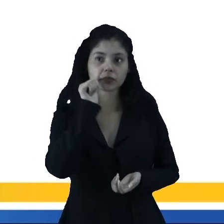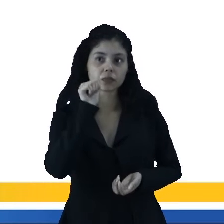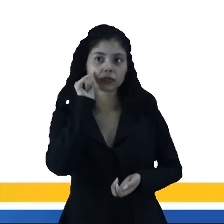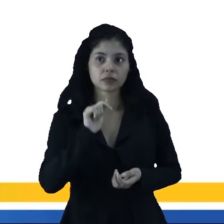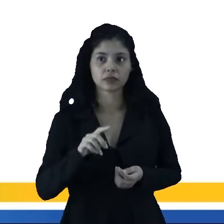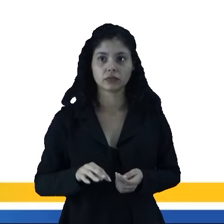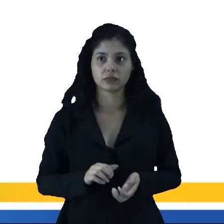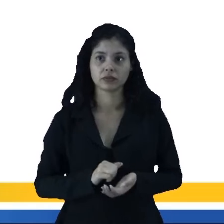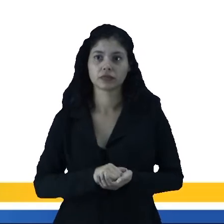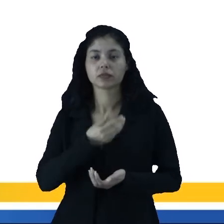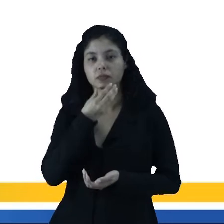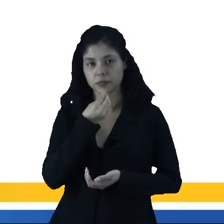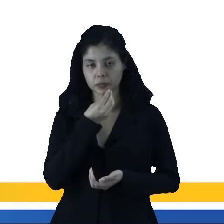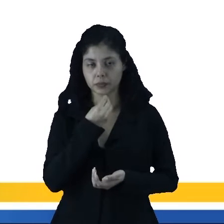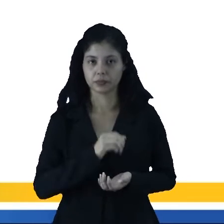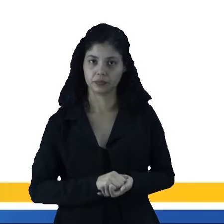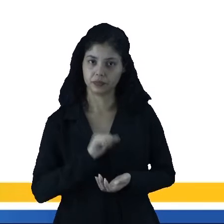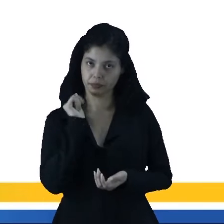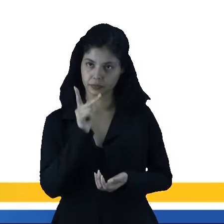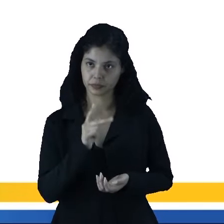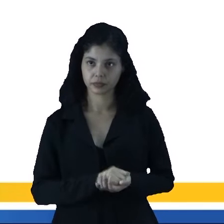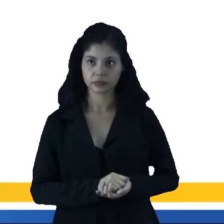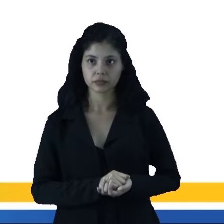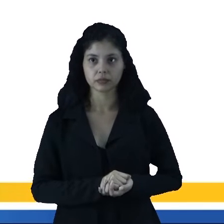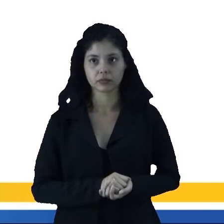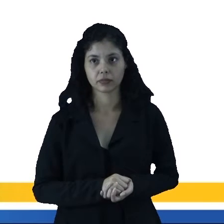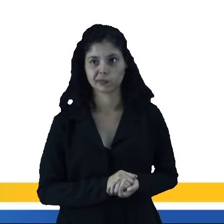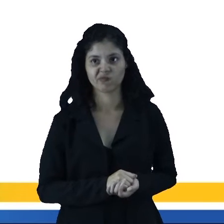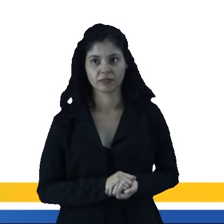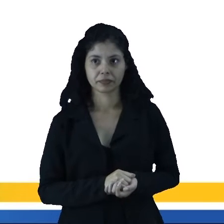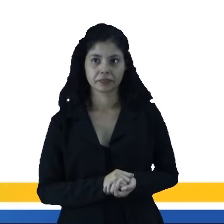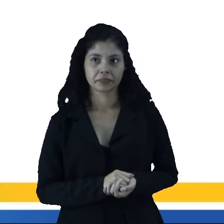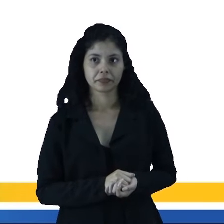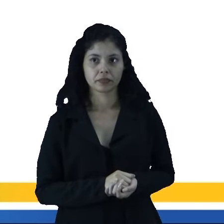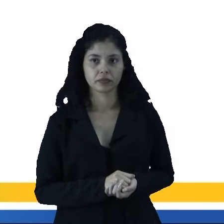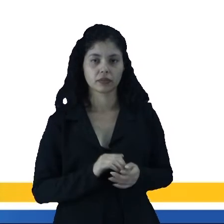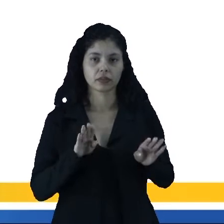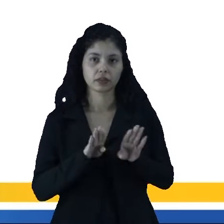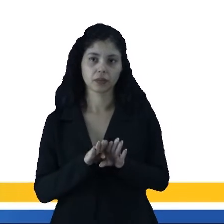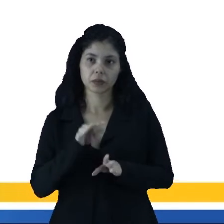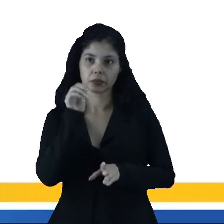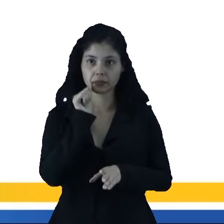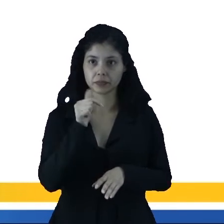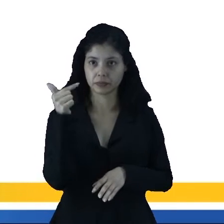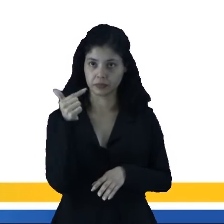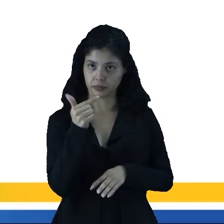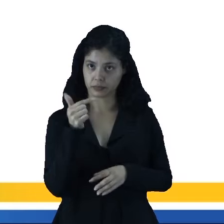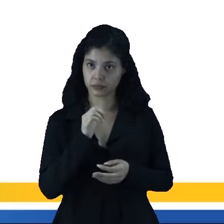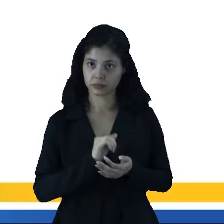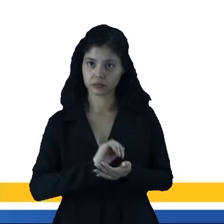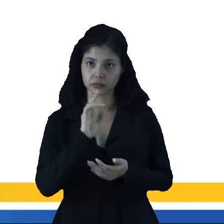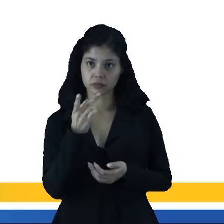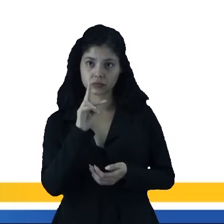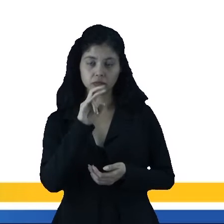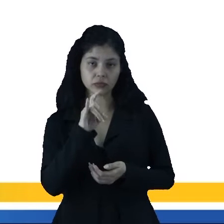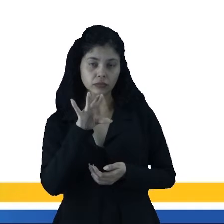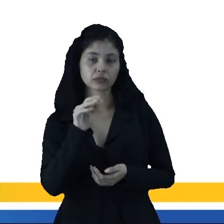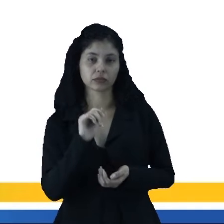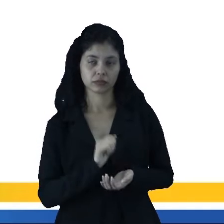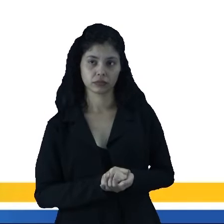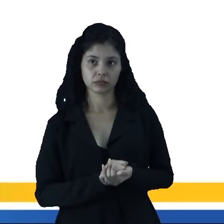mulheres. E o restante são homens. Ok. Na questão eu vou falar o seguinte, ó, a mulher 2 é